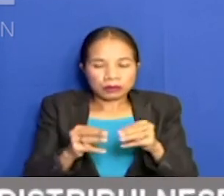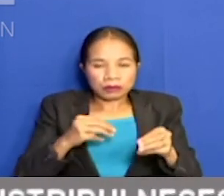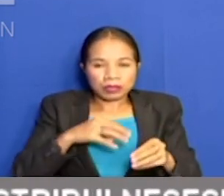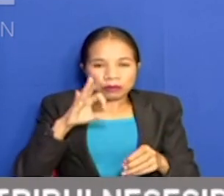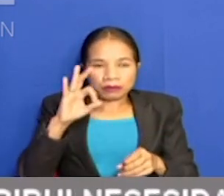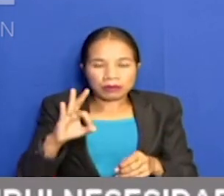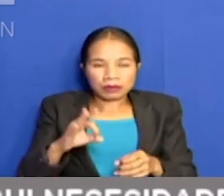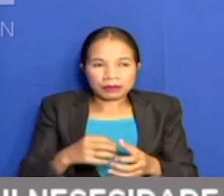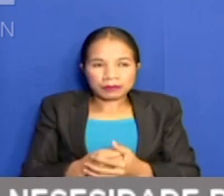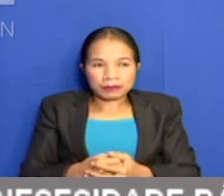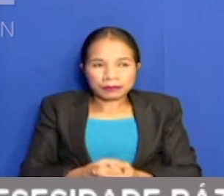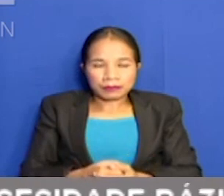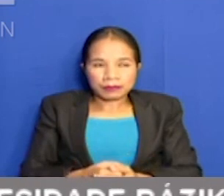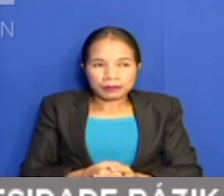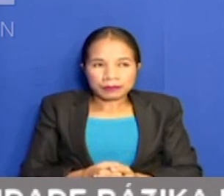Farri.